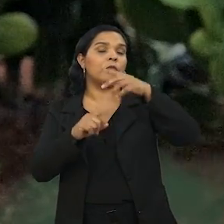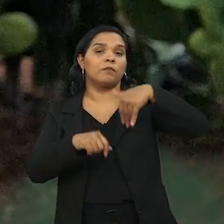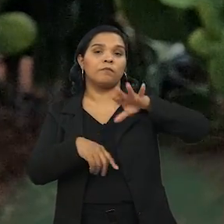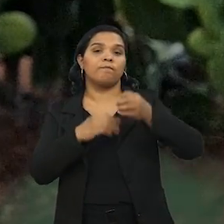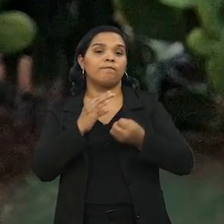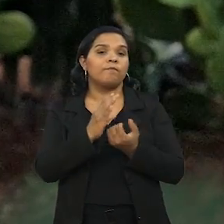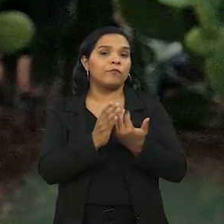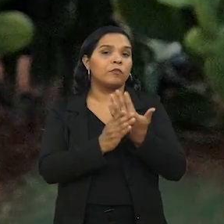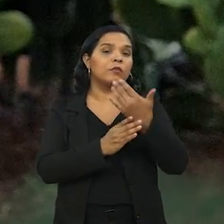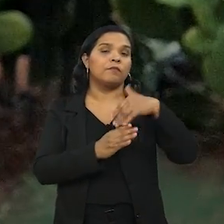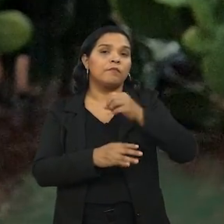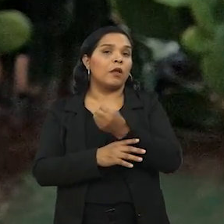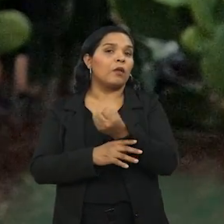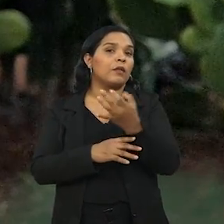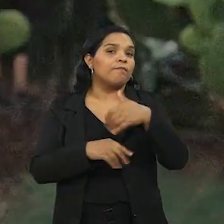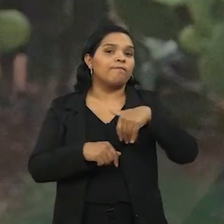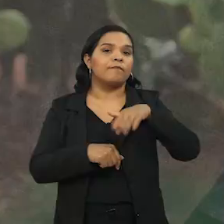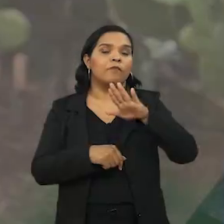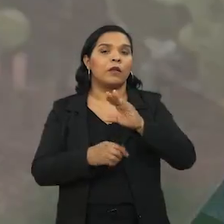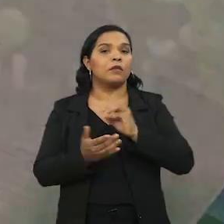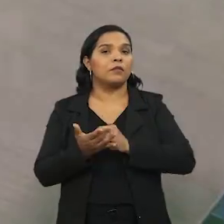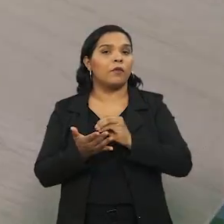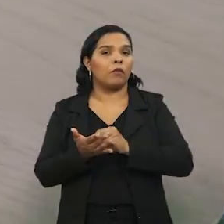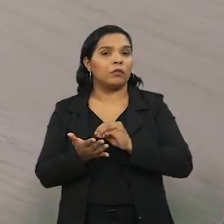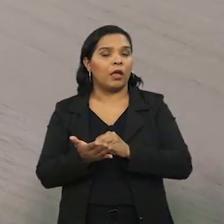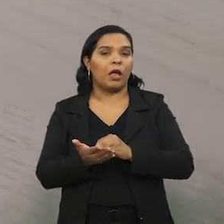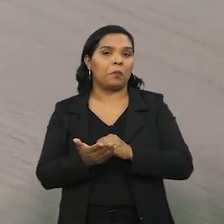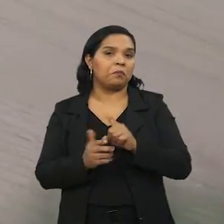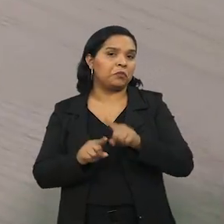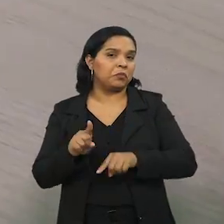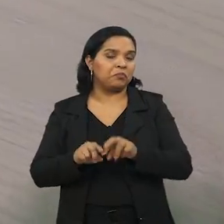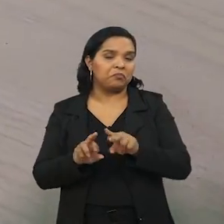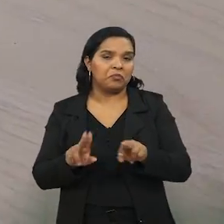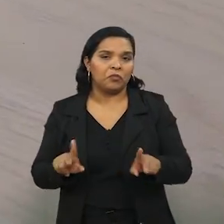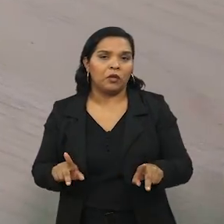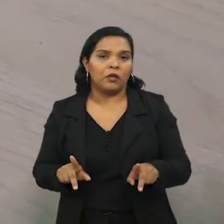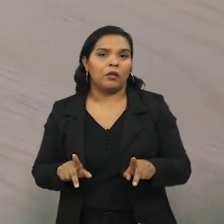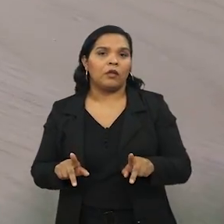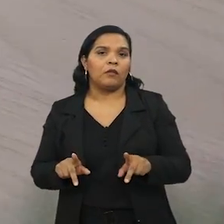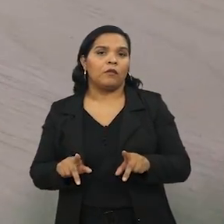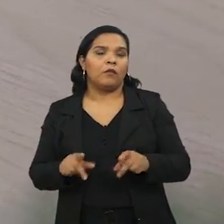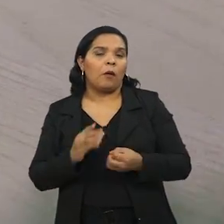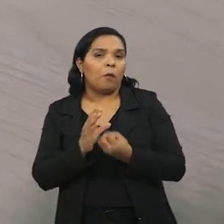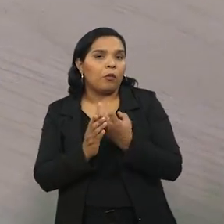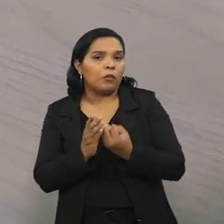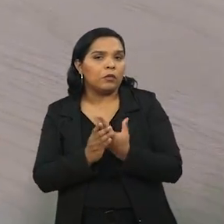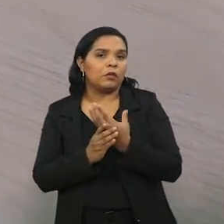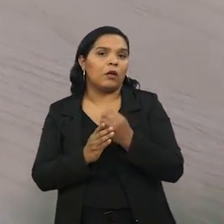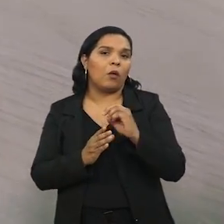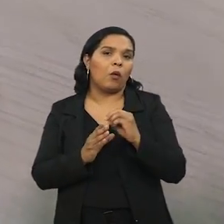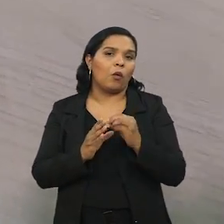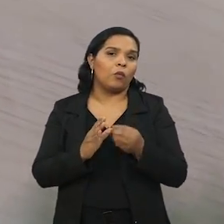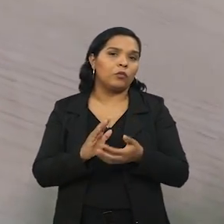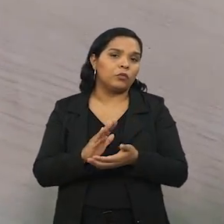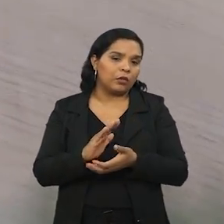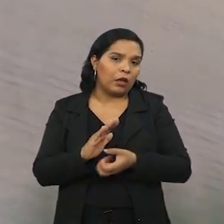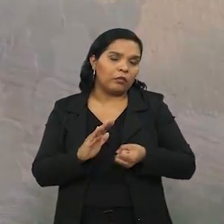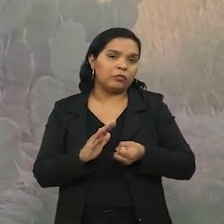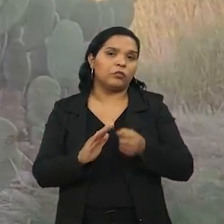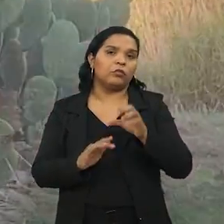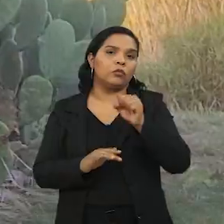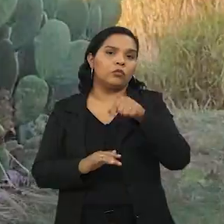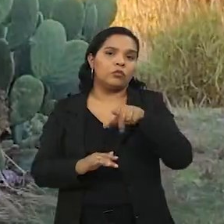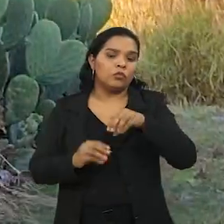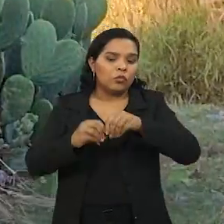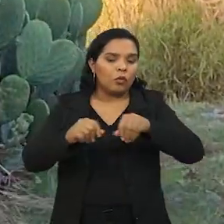produzir mais, produzir aquela quantidade. Se faltar nutriente, ela não vai produzir tanto, ou senão ela vai retirar do solo, deixando esse solo mais